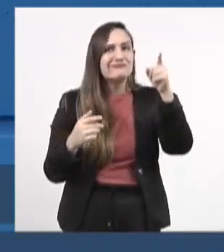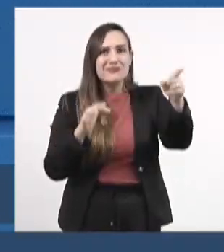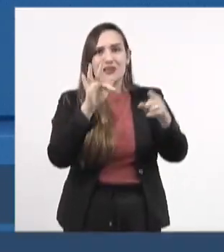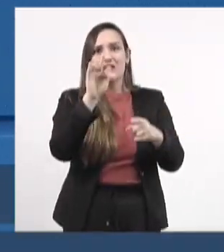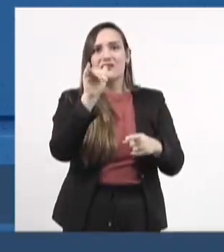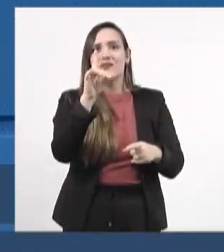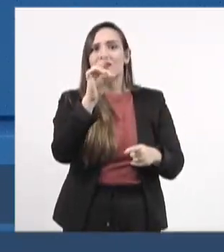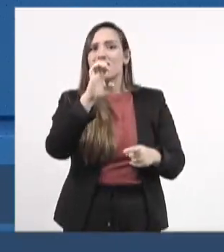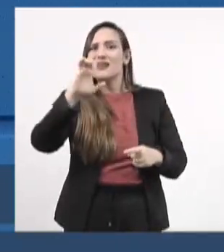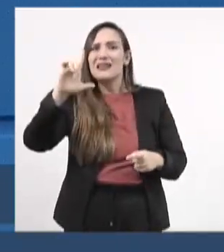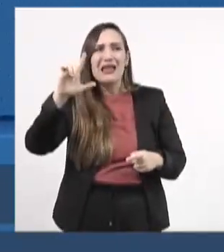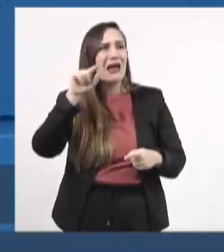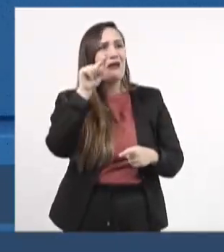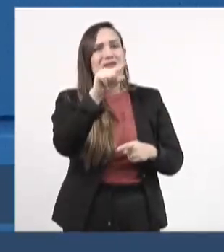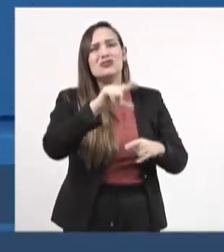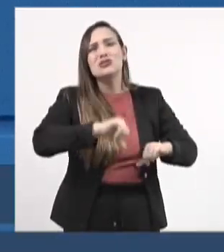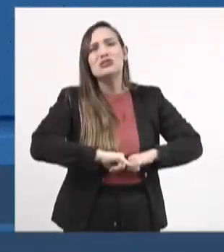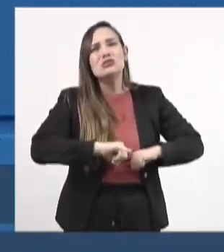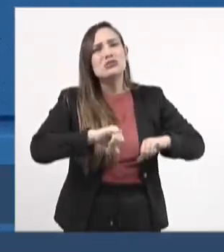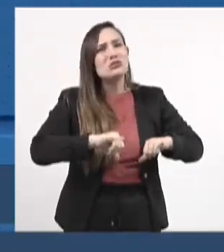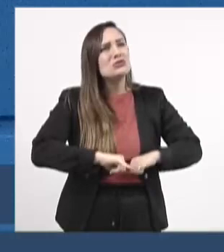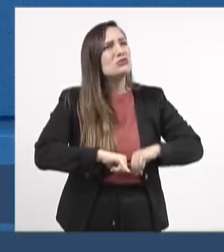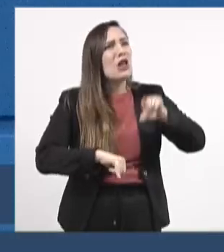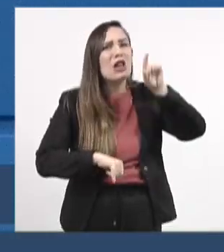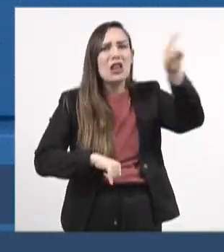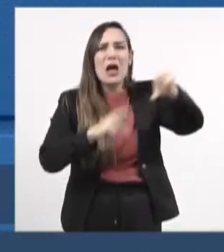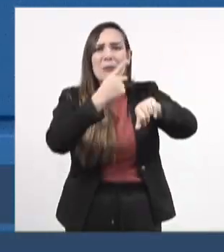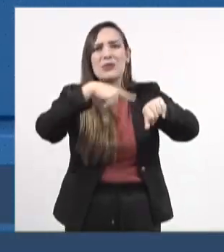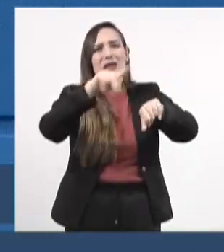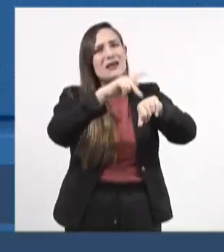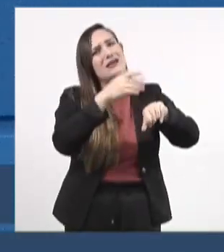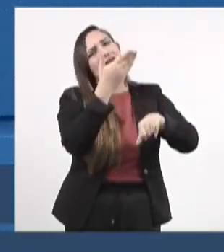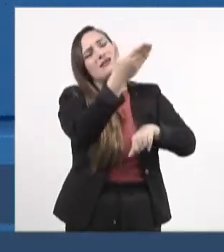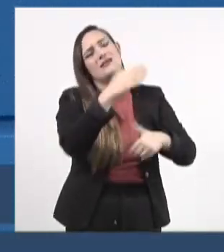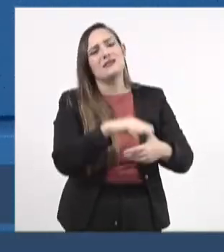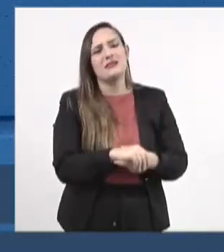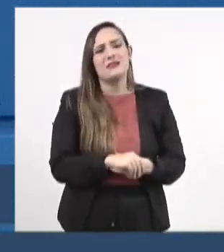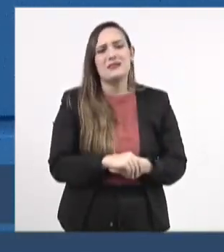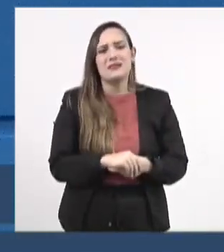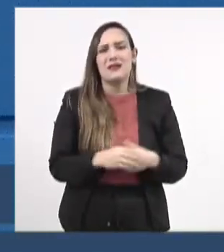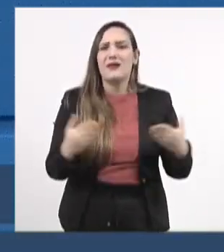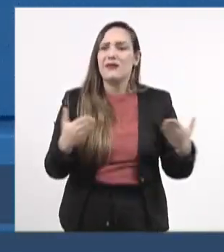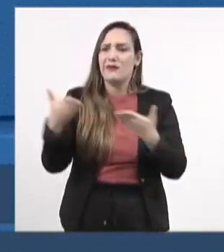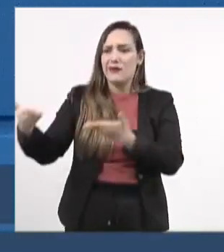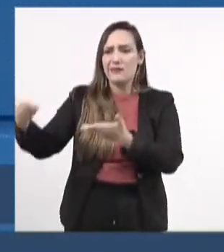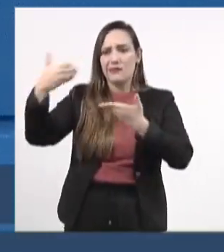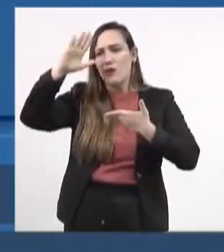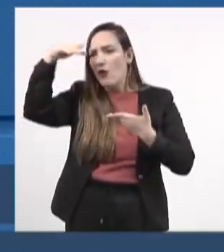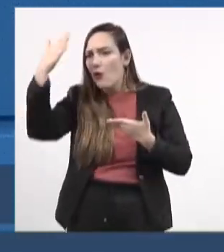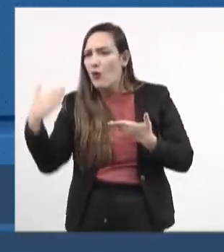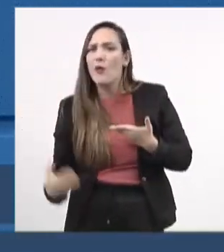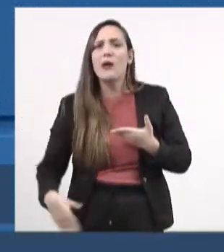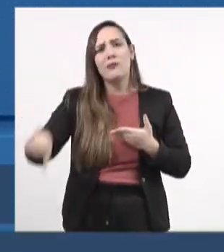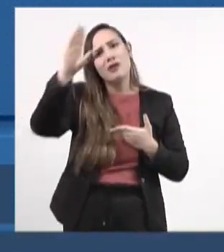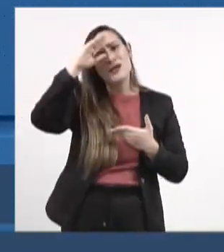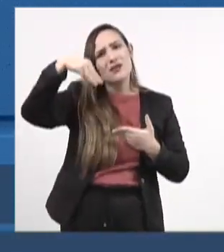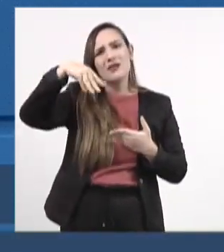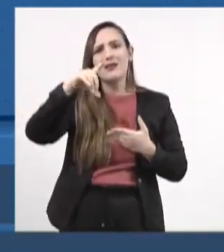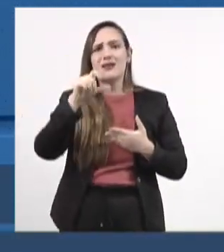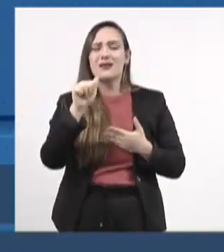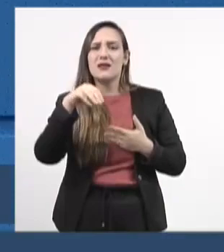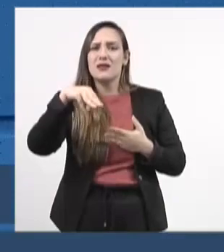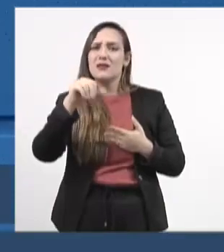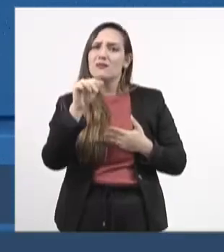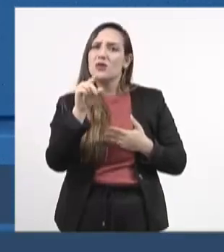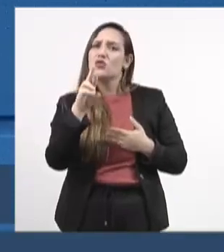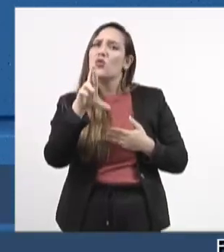esquerda e massacra o povo dele, no país dele. O Maduro, que foi recebido aqui com honras militares, massacra o povo